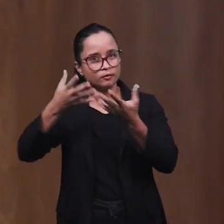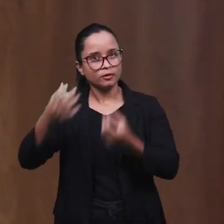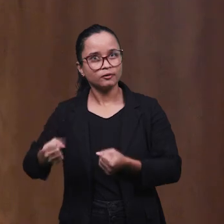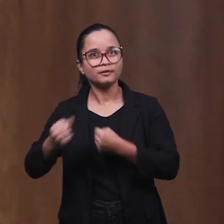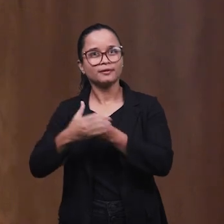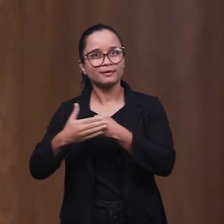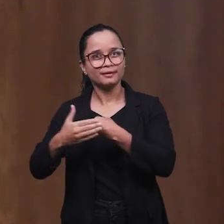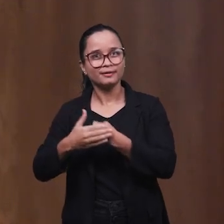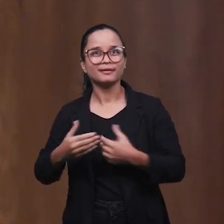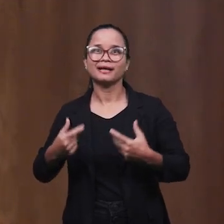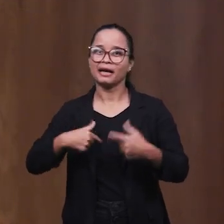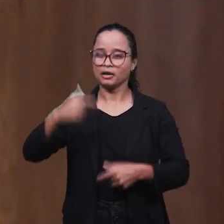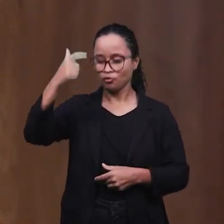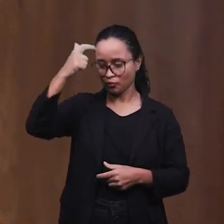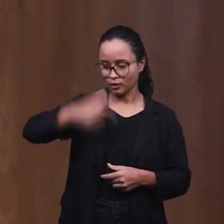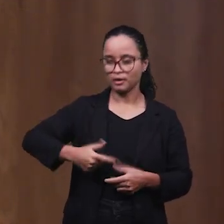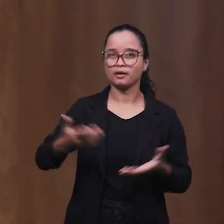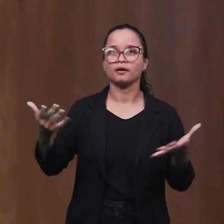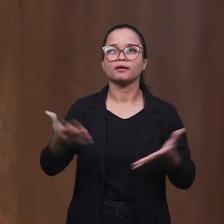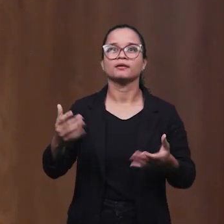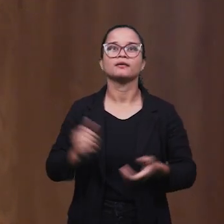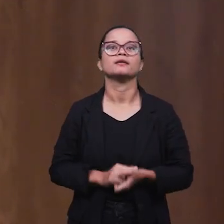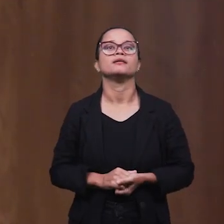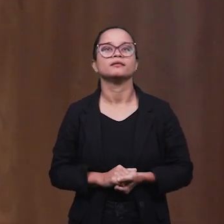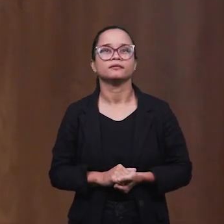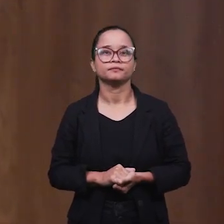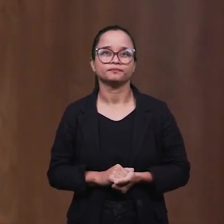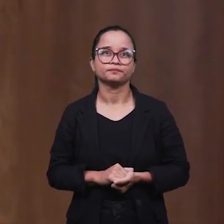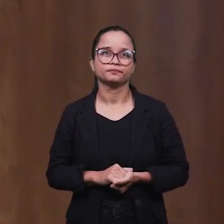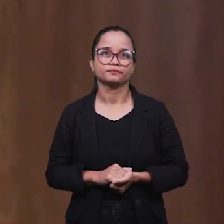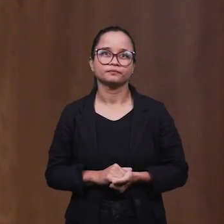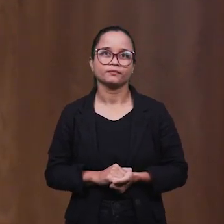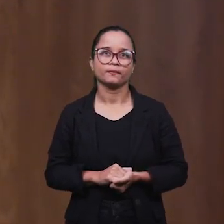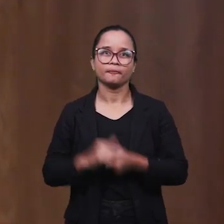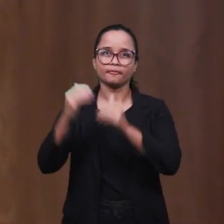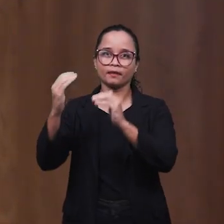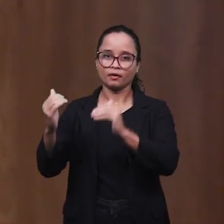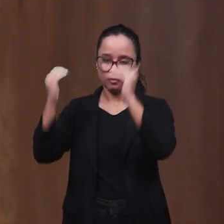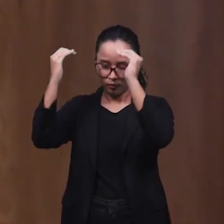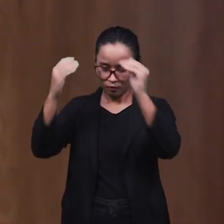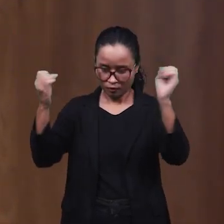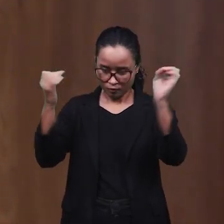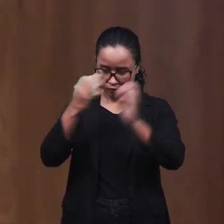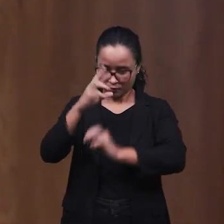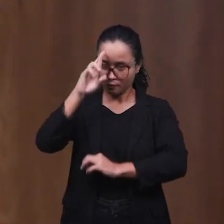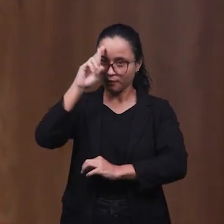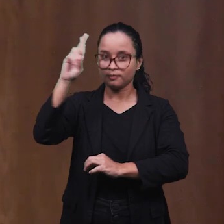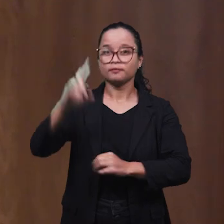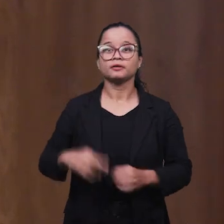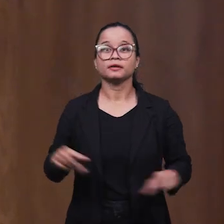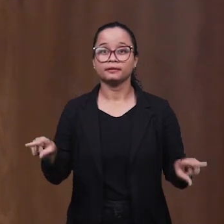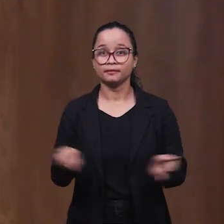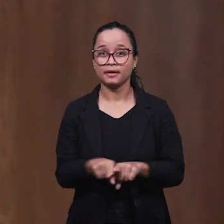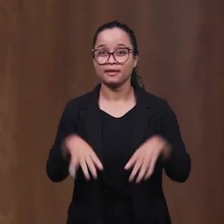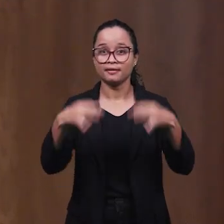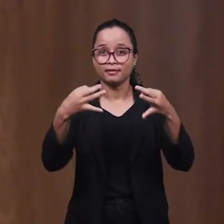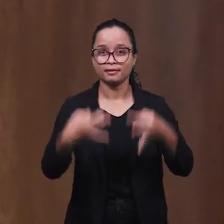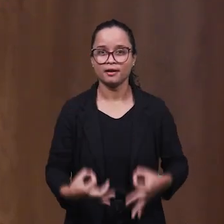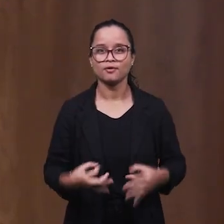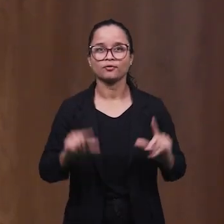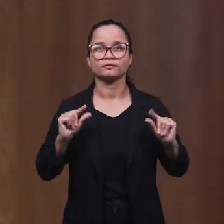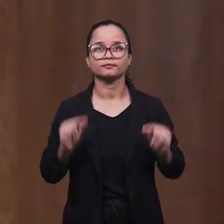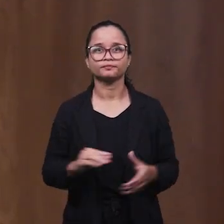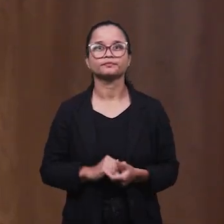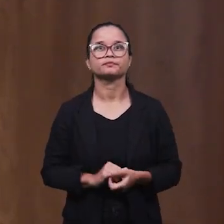Glória a Deus, né? Estou até hoje aqui por honra e glória do nome do Senhor. E com certeza